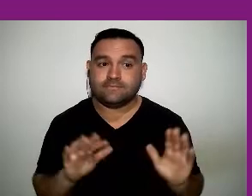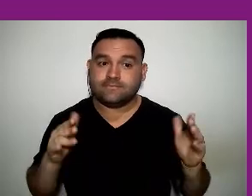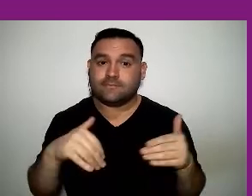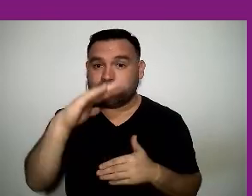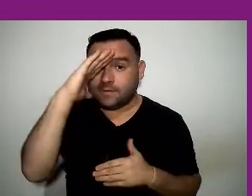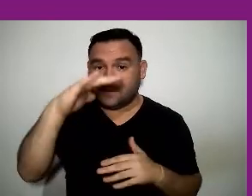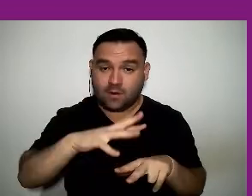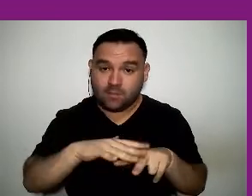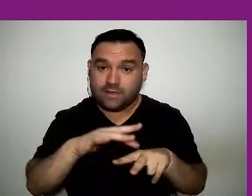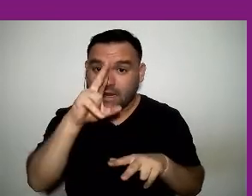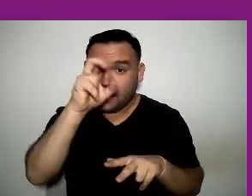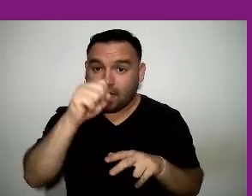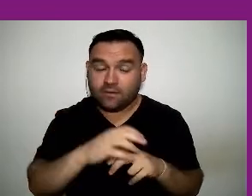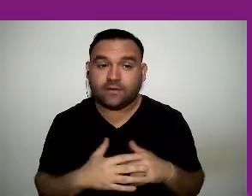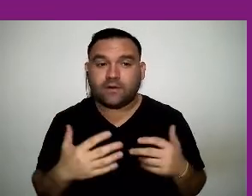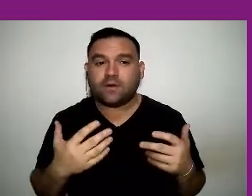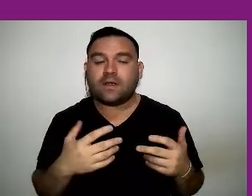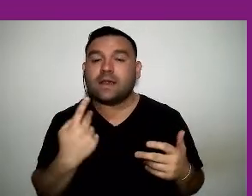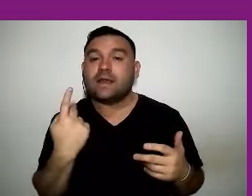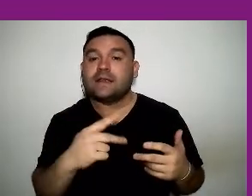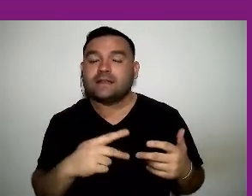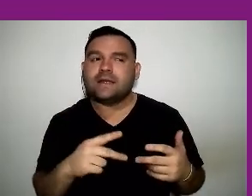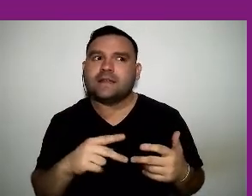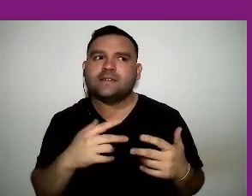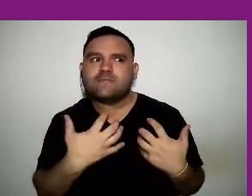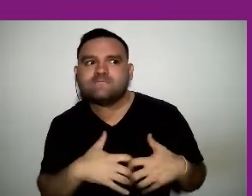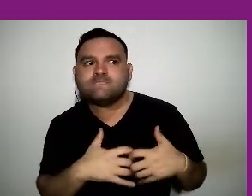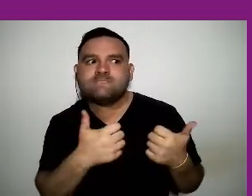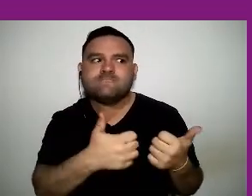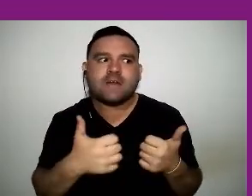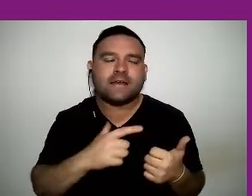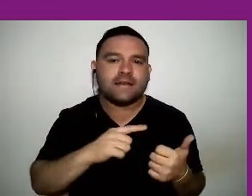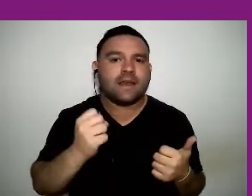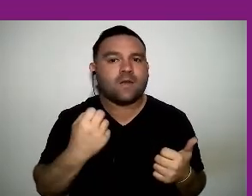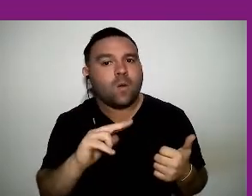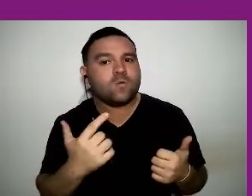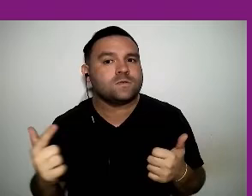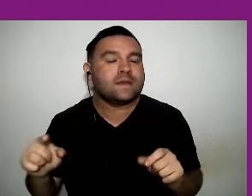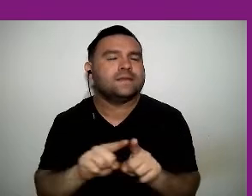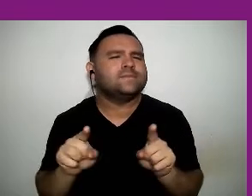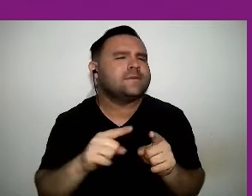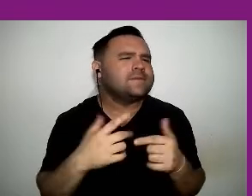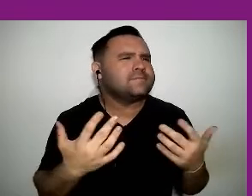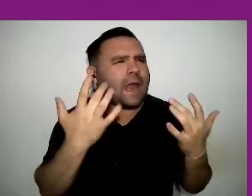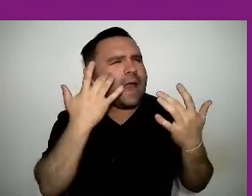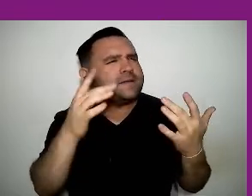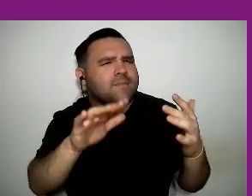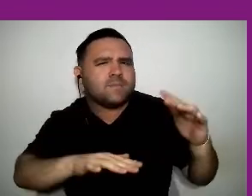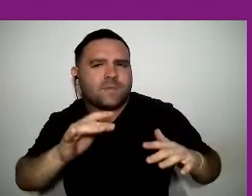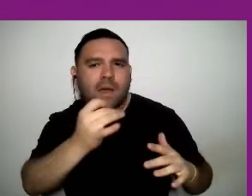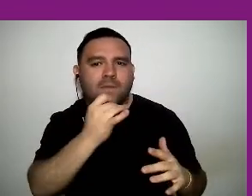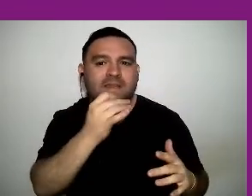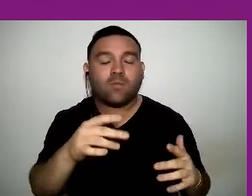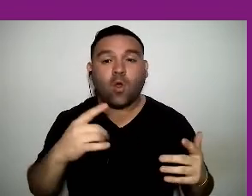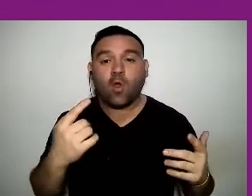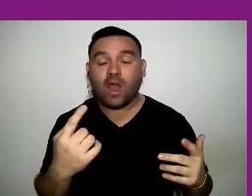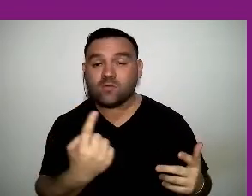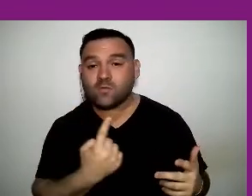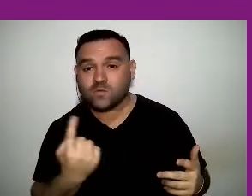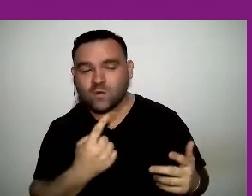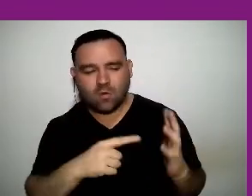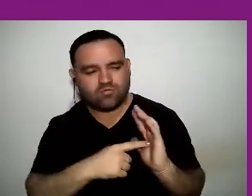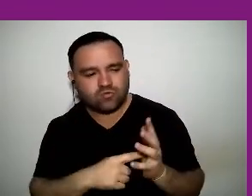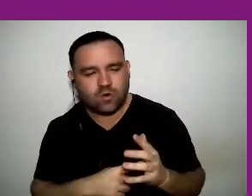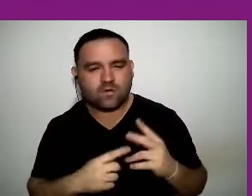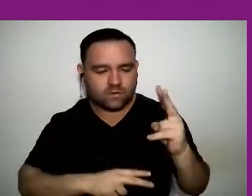especialmente nos pacientes mais graves, qual é a efetividade? E a efetividade será que este modo automatizado